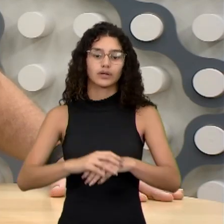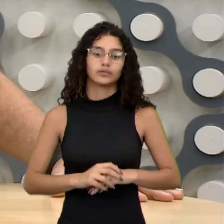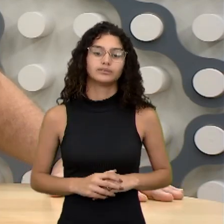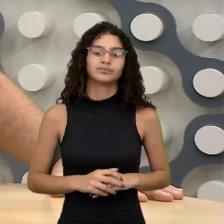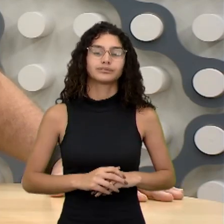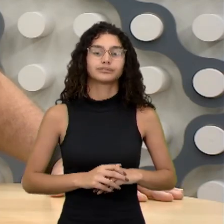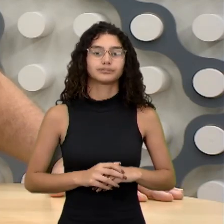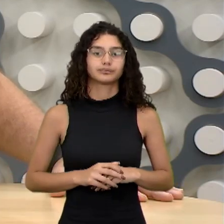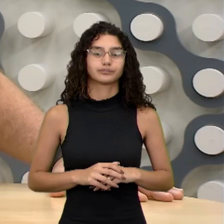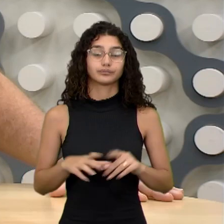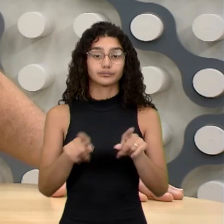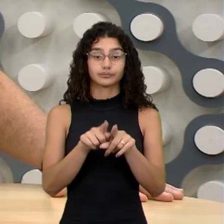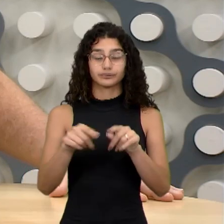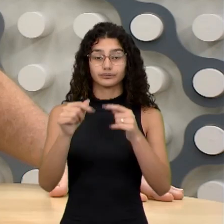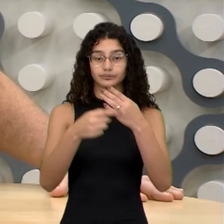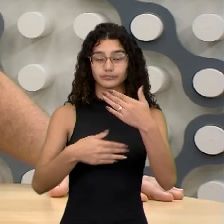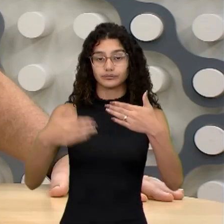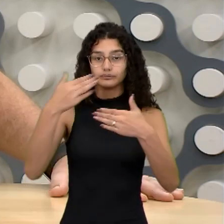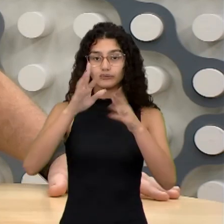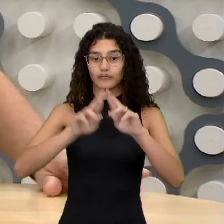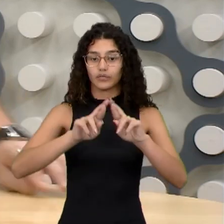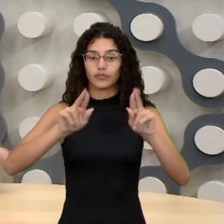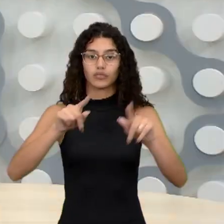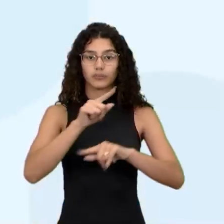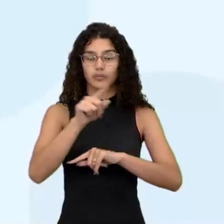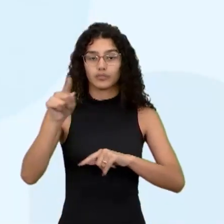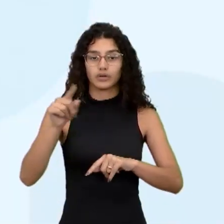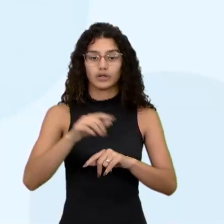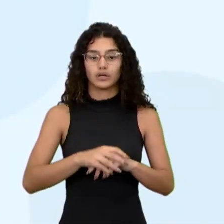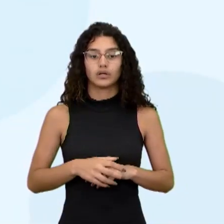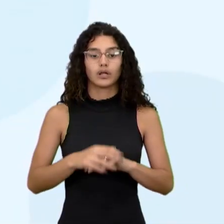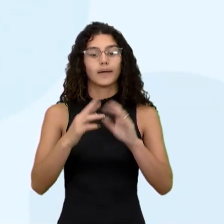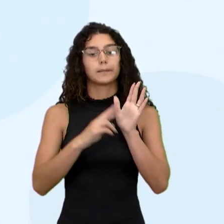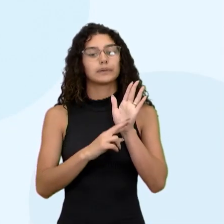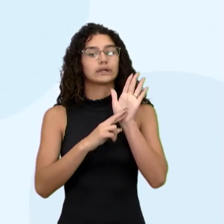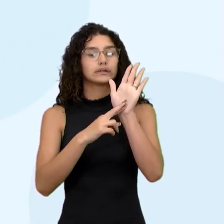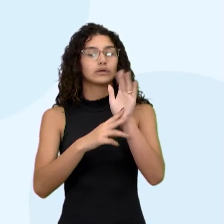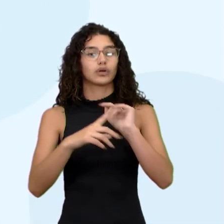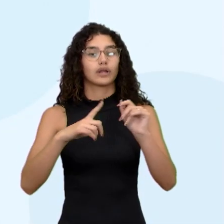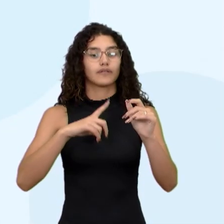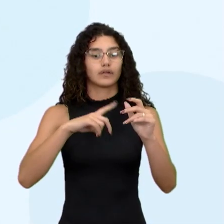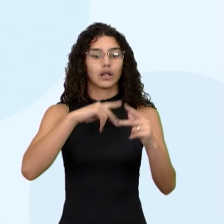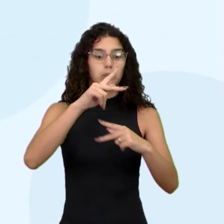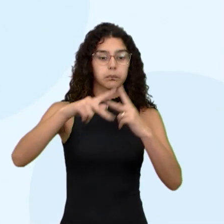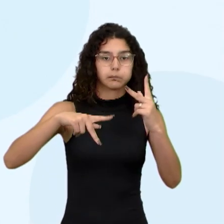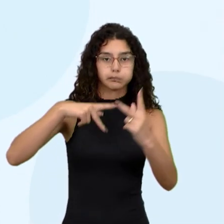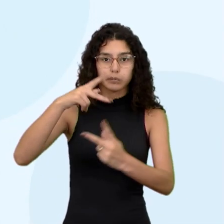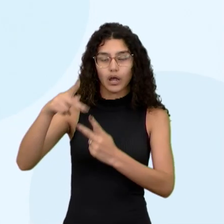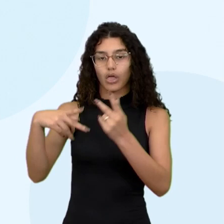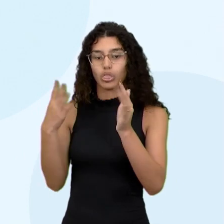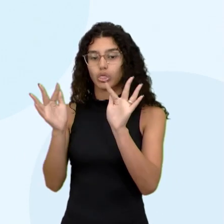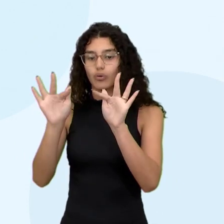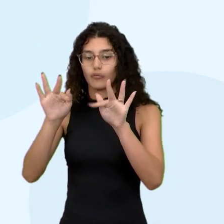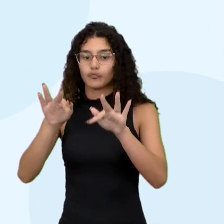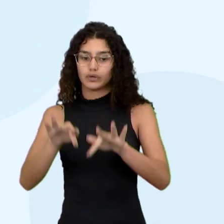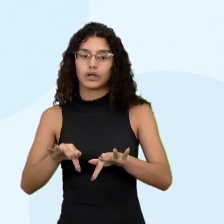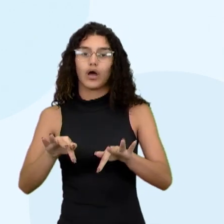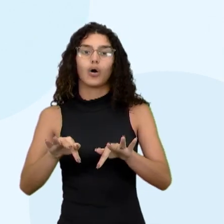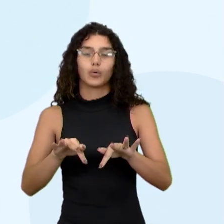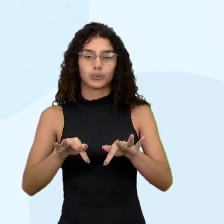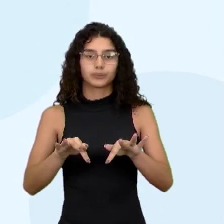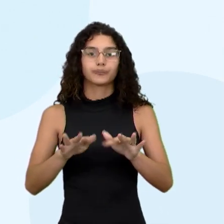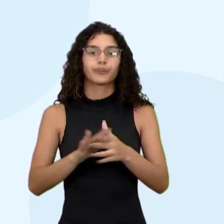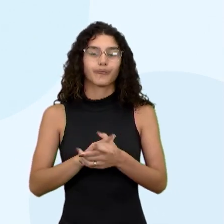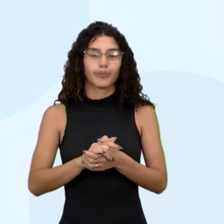eu trouxe uma outra imagem para vocês, né, dessa representação da Terra no finalzinho do período aí,